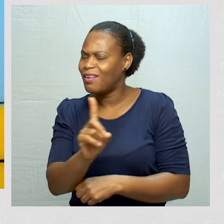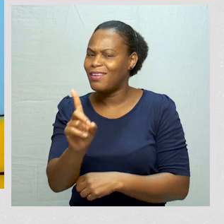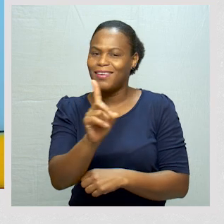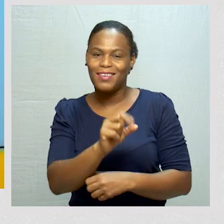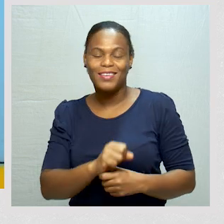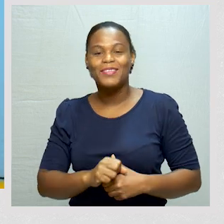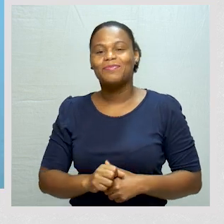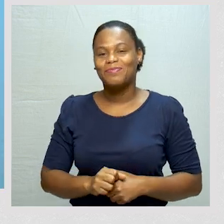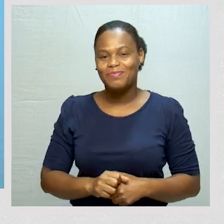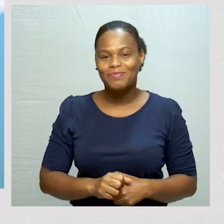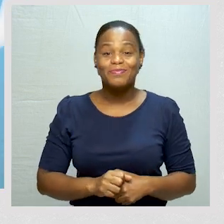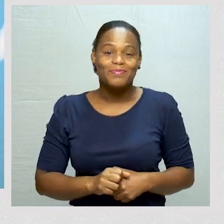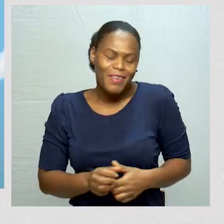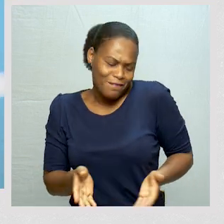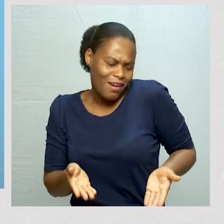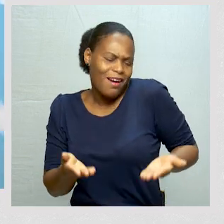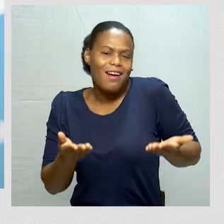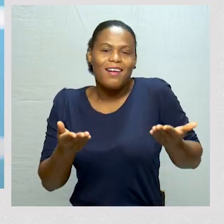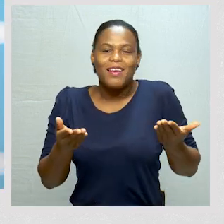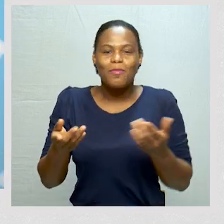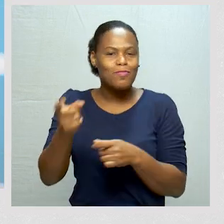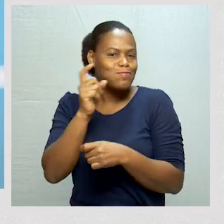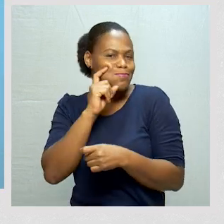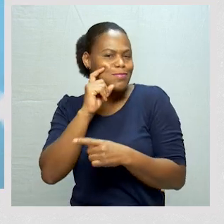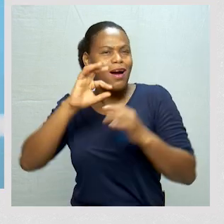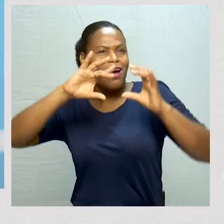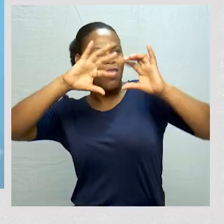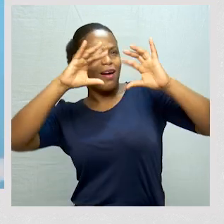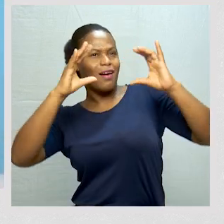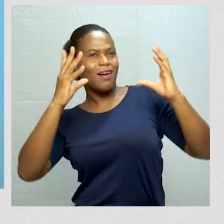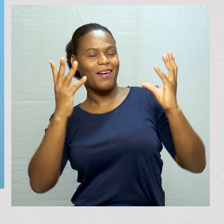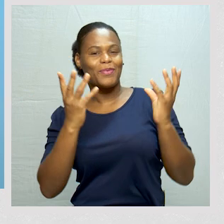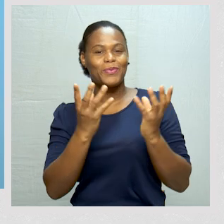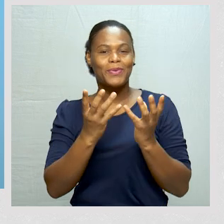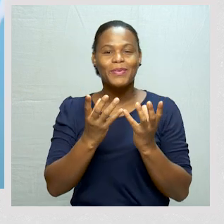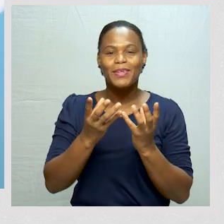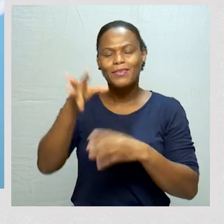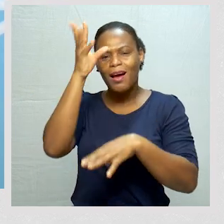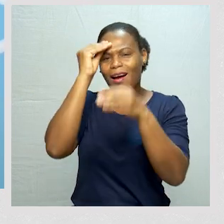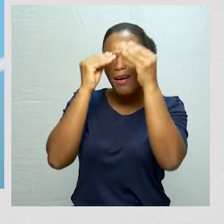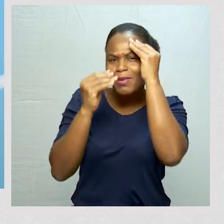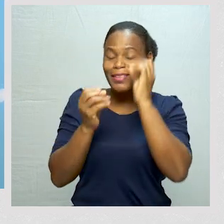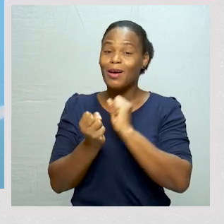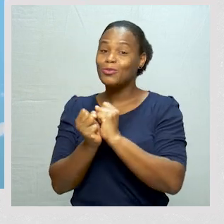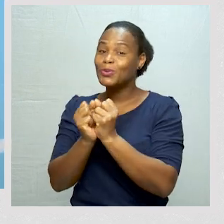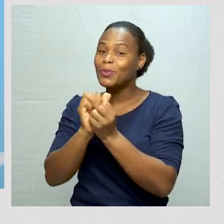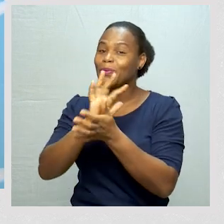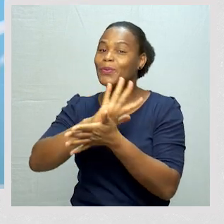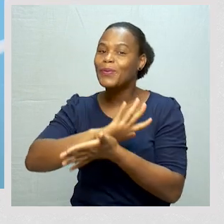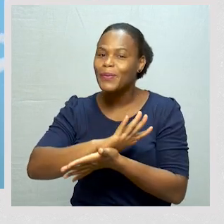no mar. Vamos preservar a natureza, aprender